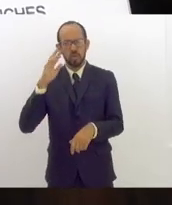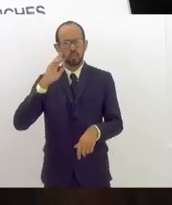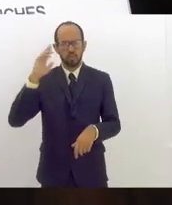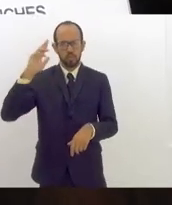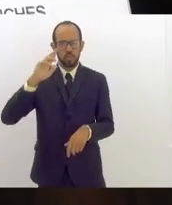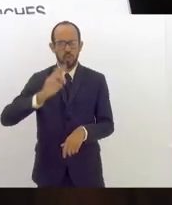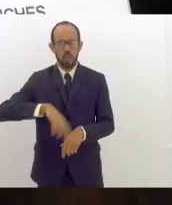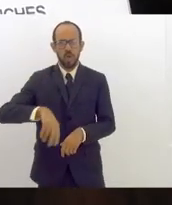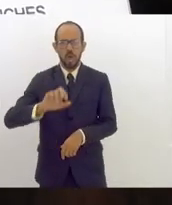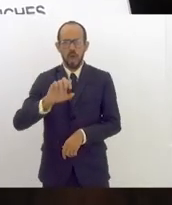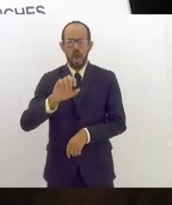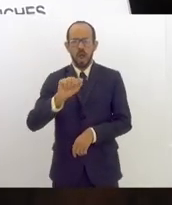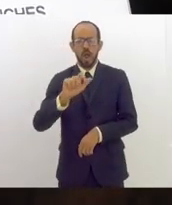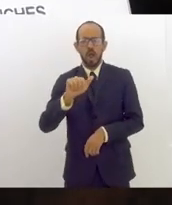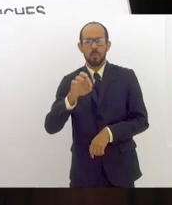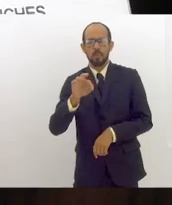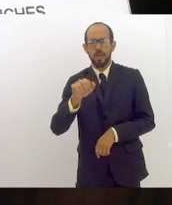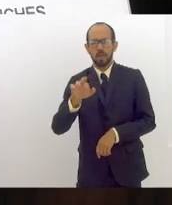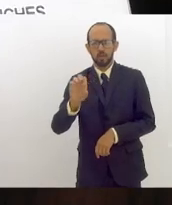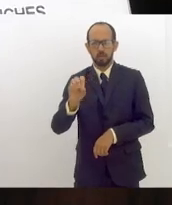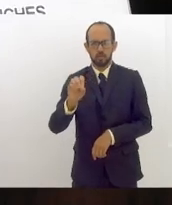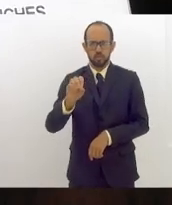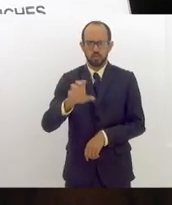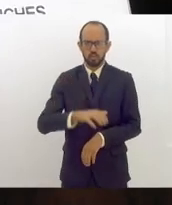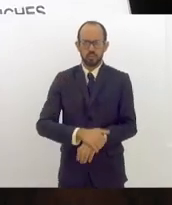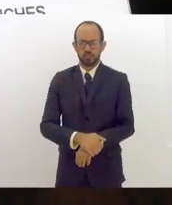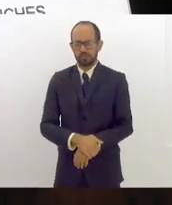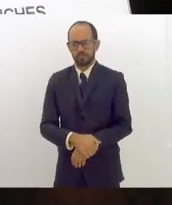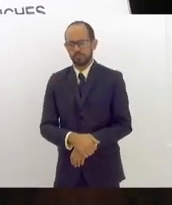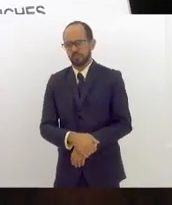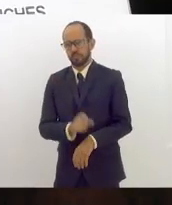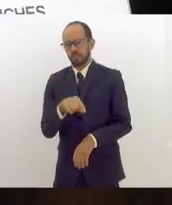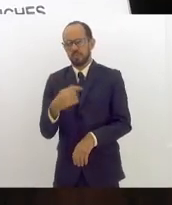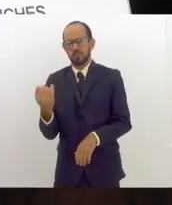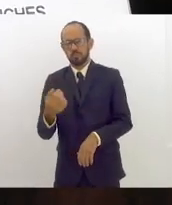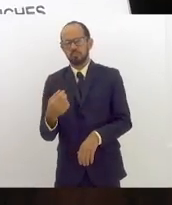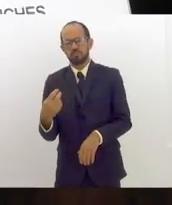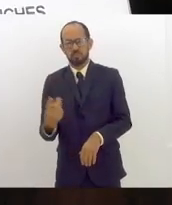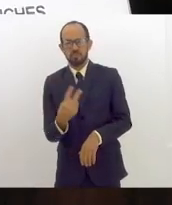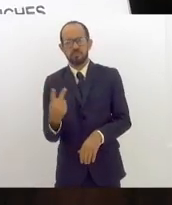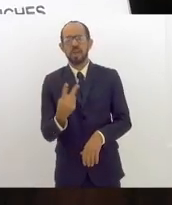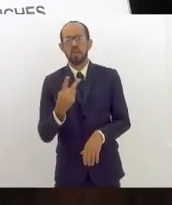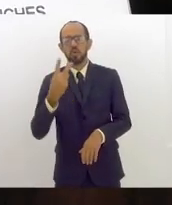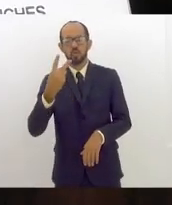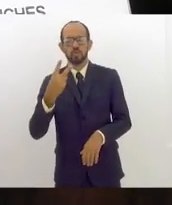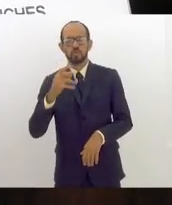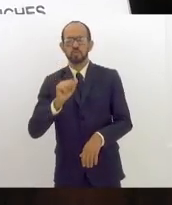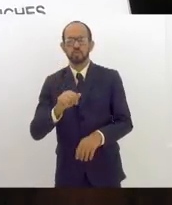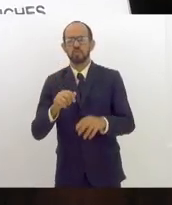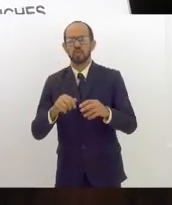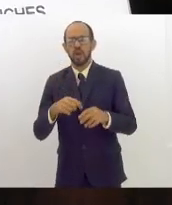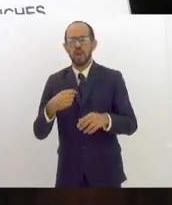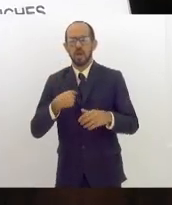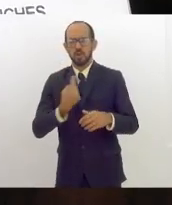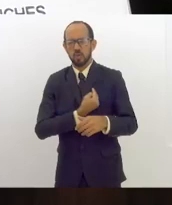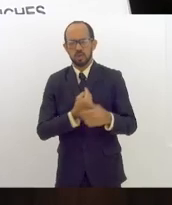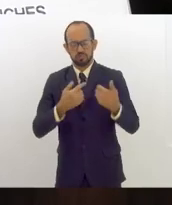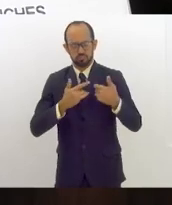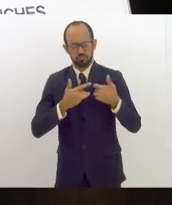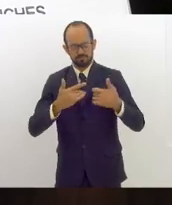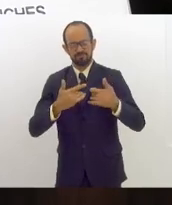né a qualidade da Solidariedade que também é cara ao nosso senhor